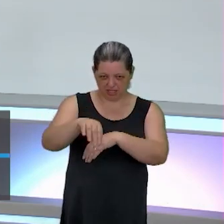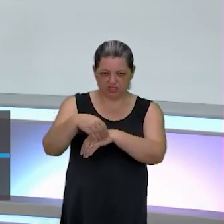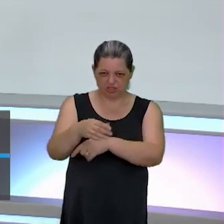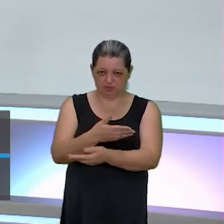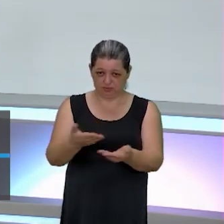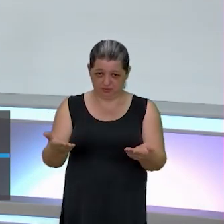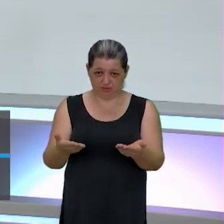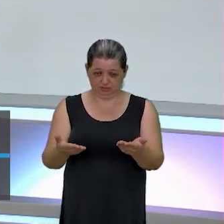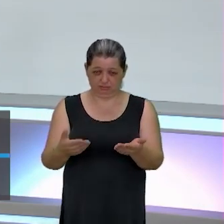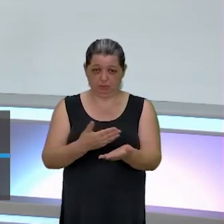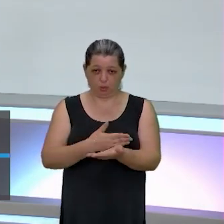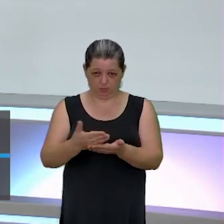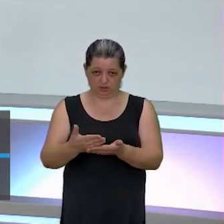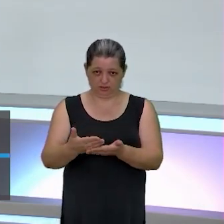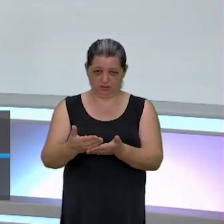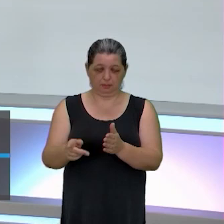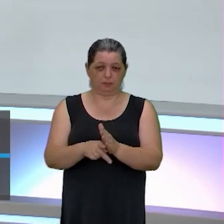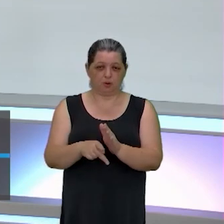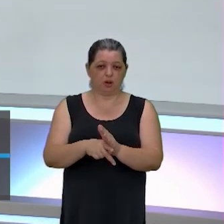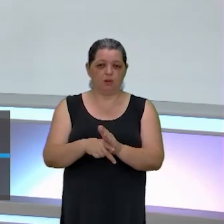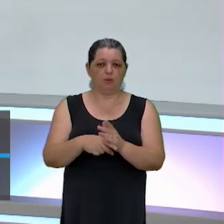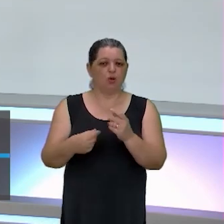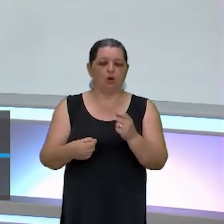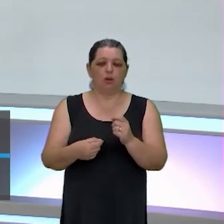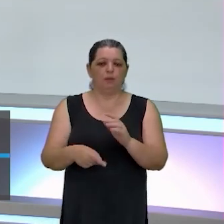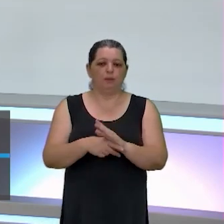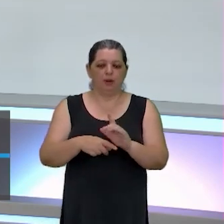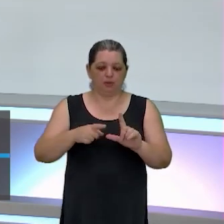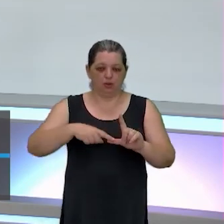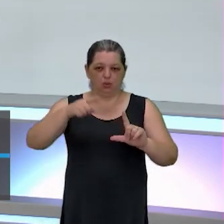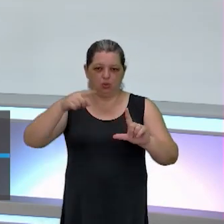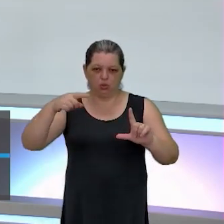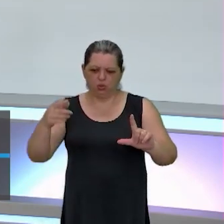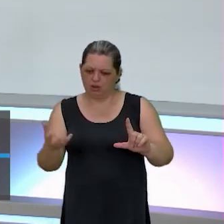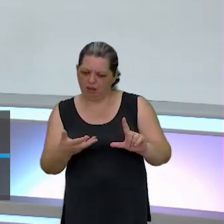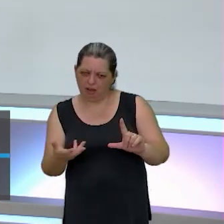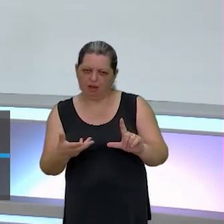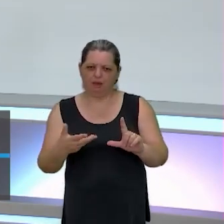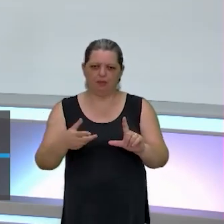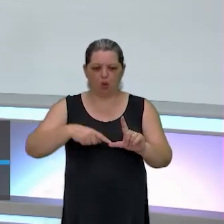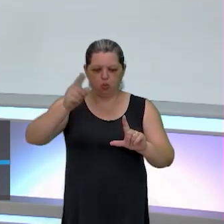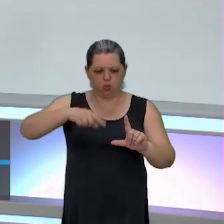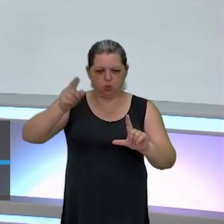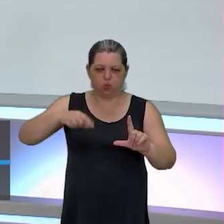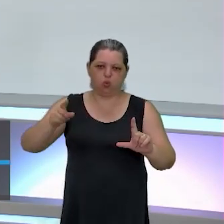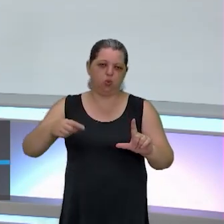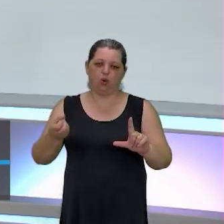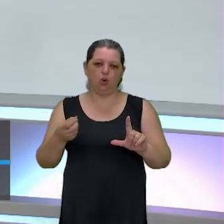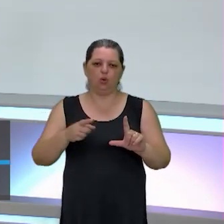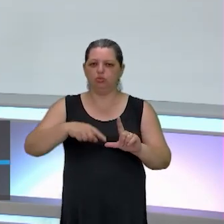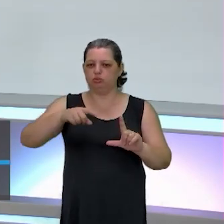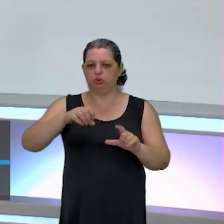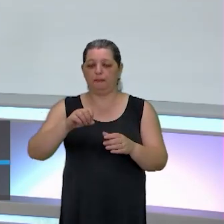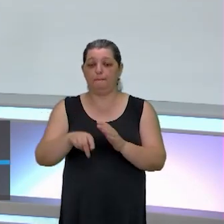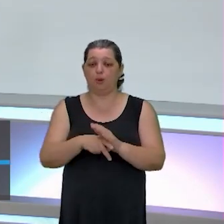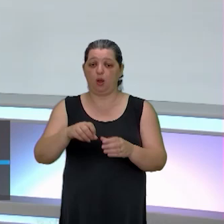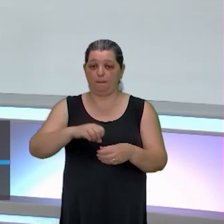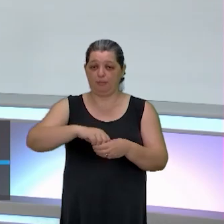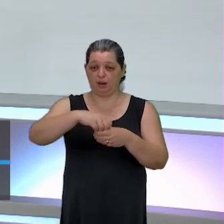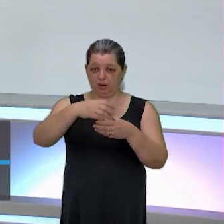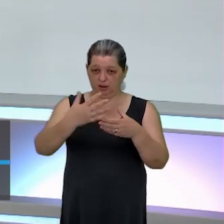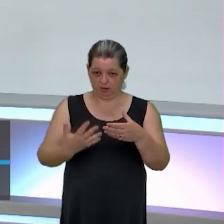na introdução o timbre velocidade da sonda rapidez das ondas características das ondas